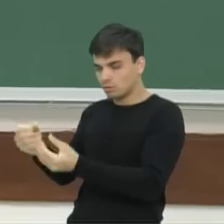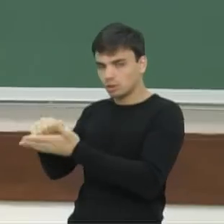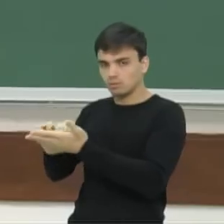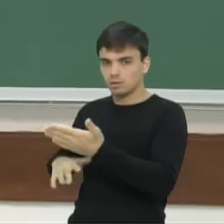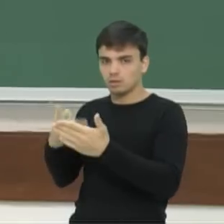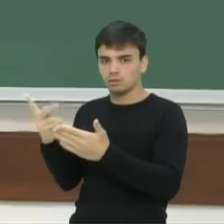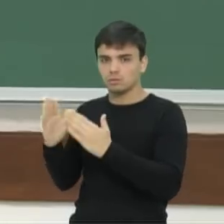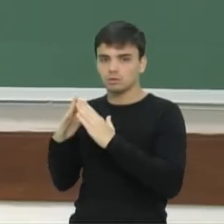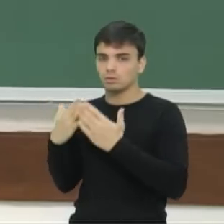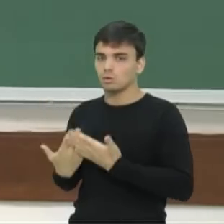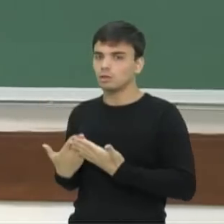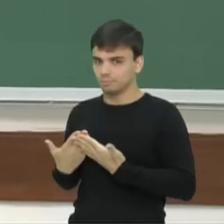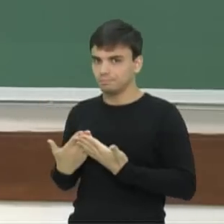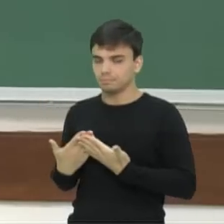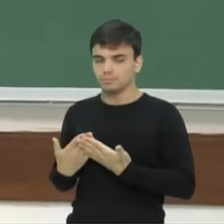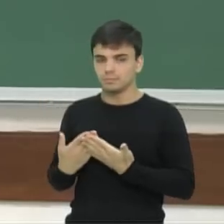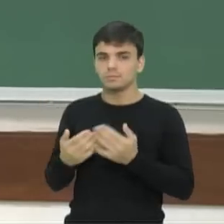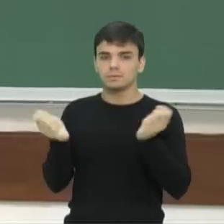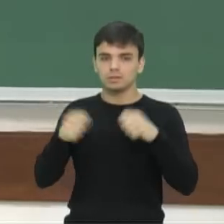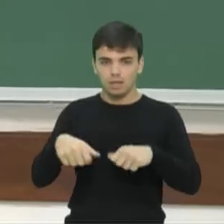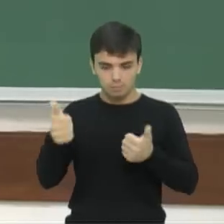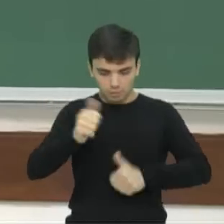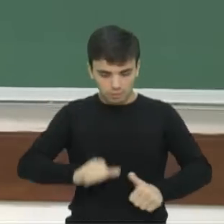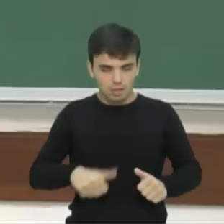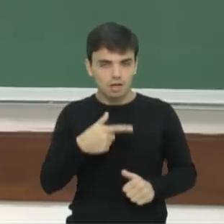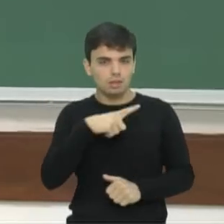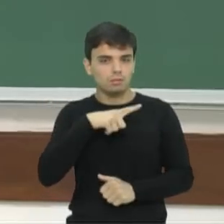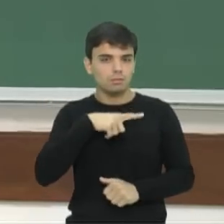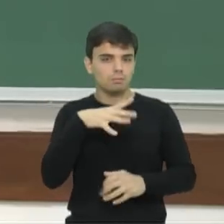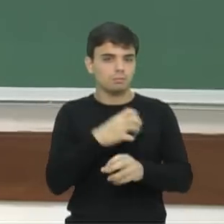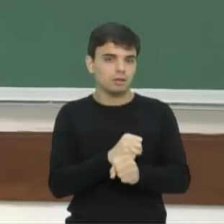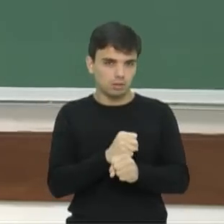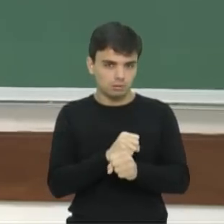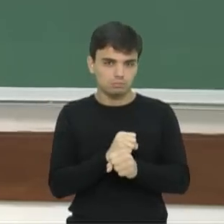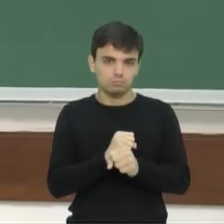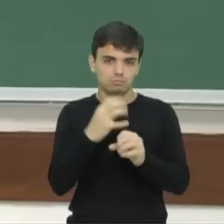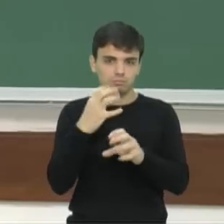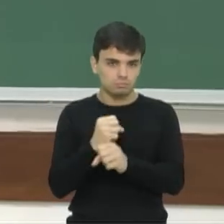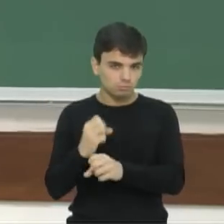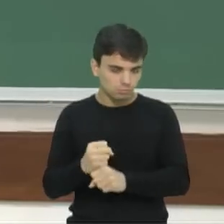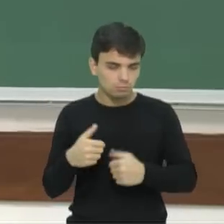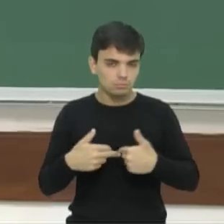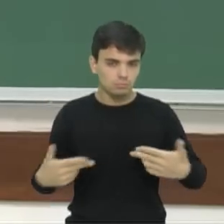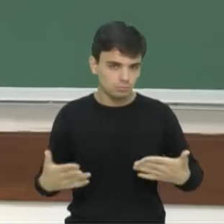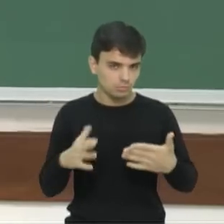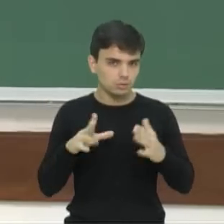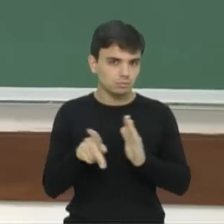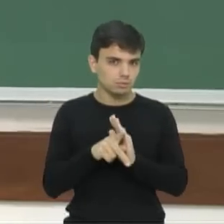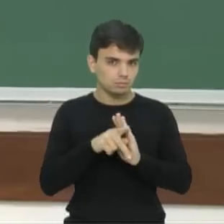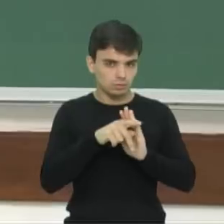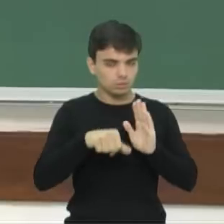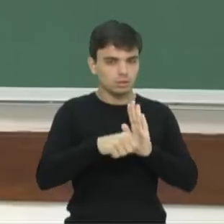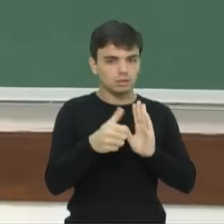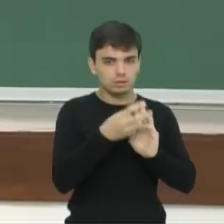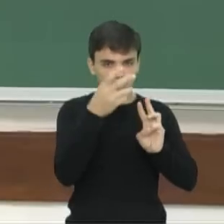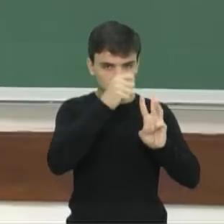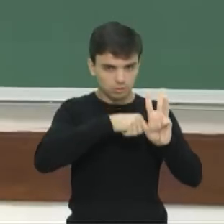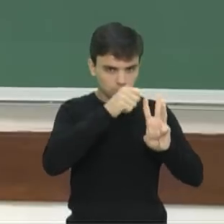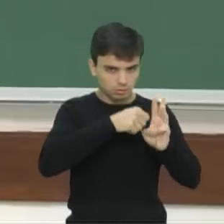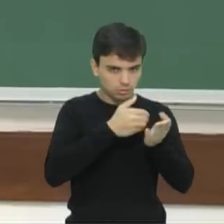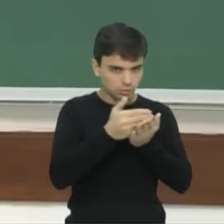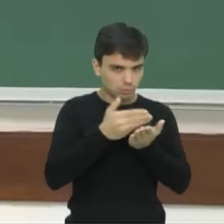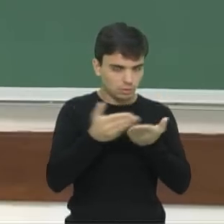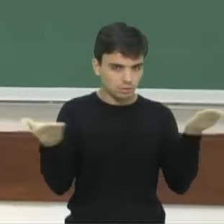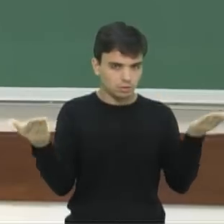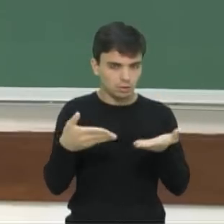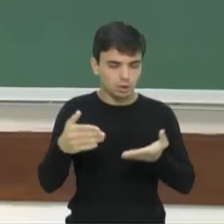sua escola, né? Então é assim vocês vão ser avaliados e vão ter a sua nota também referente ao terceiro trimestre que nós estamos